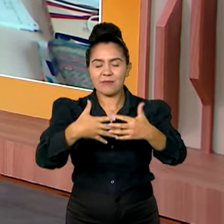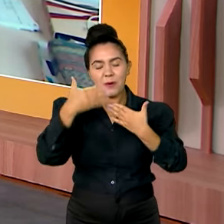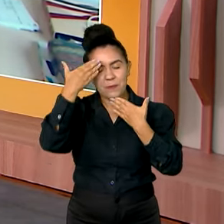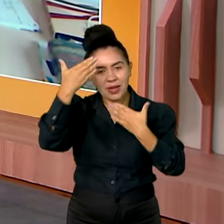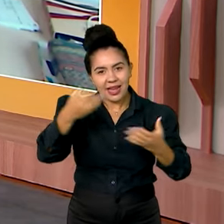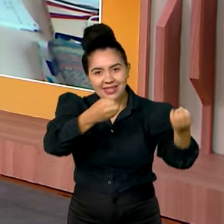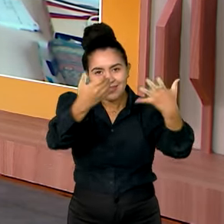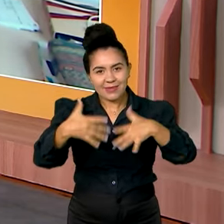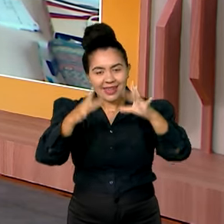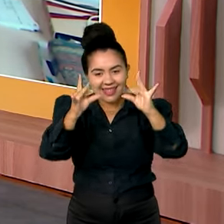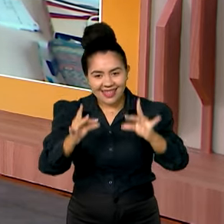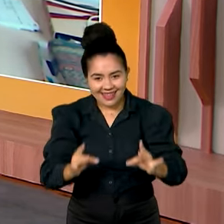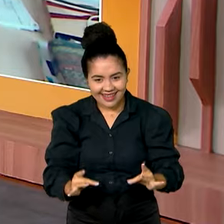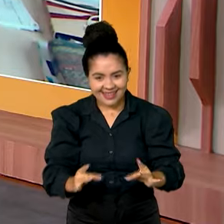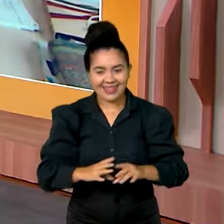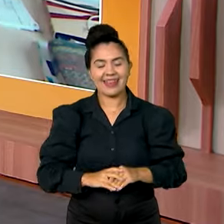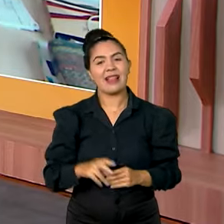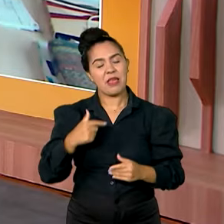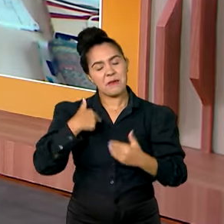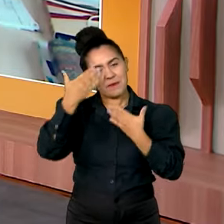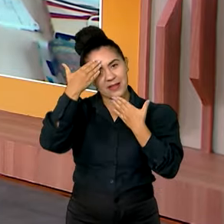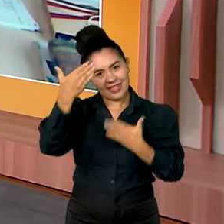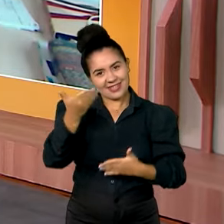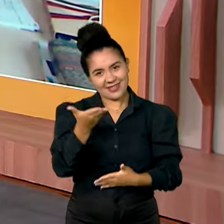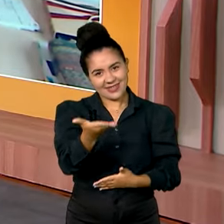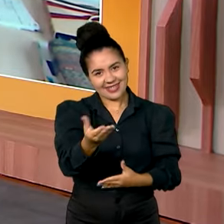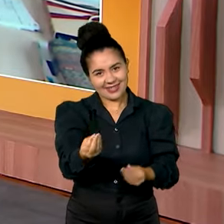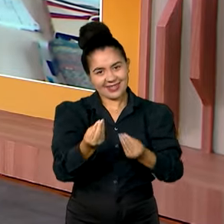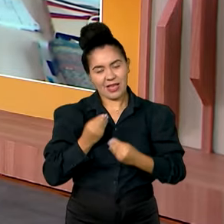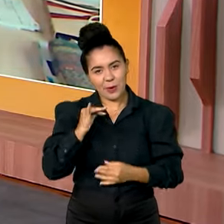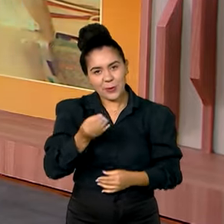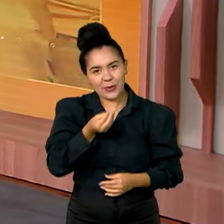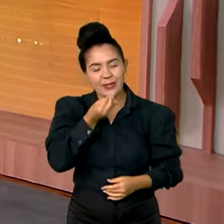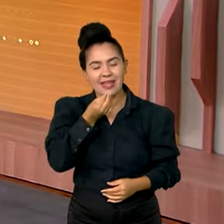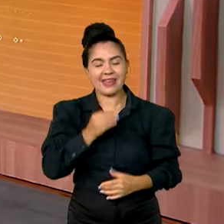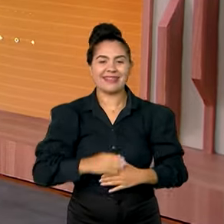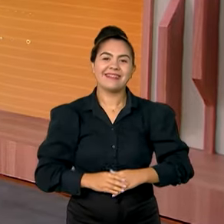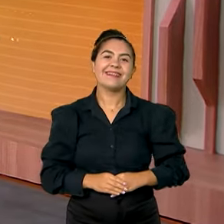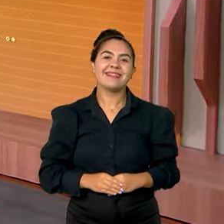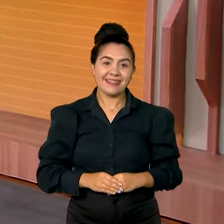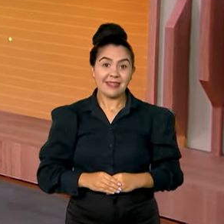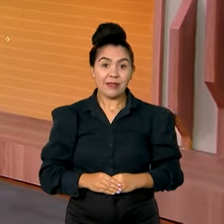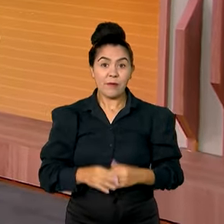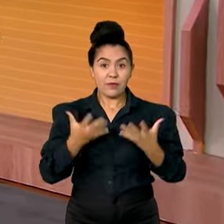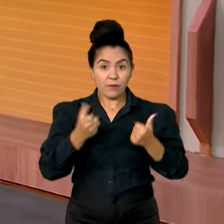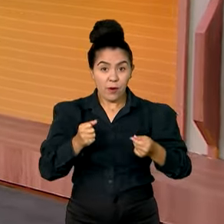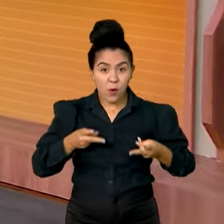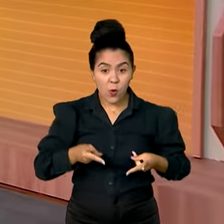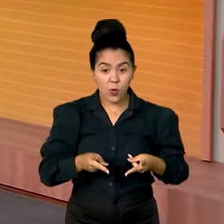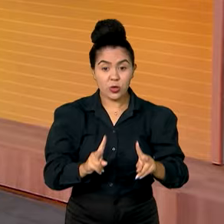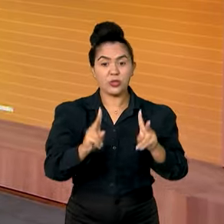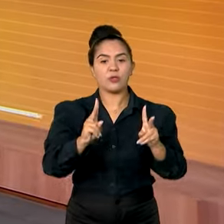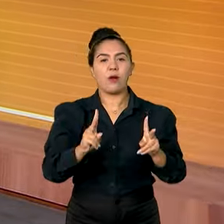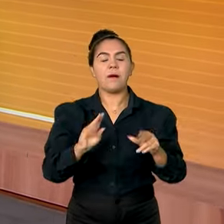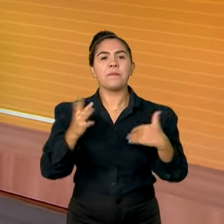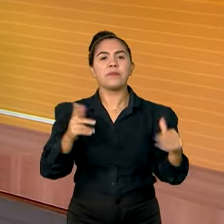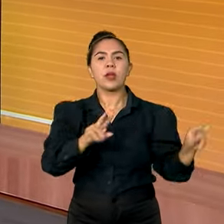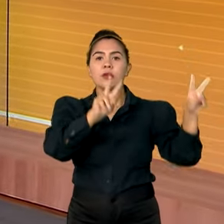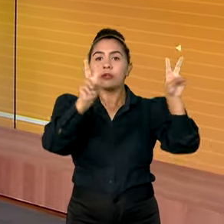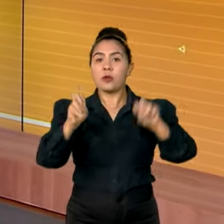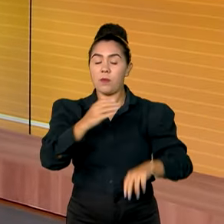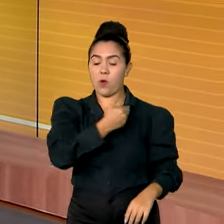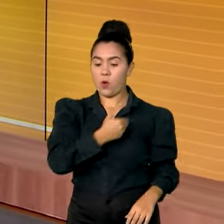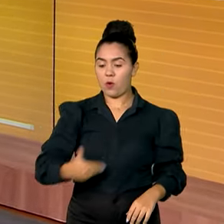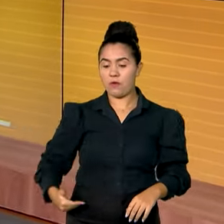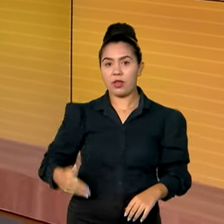em Dia. Obrigada pela oportunidade, Vanessa. Bom dia. Vamos seguir com o telejornal. O governo federal liberou